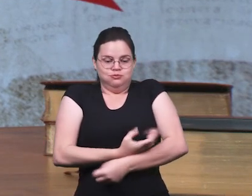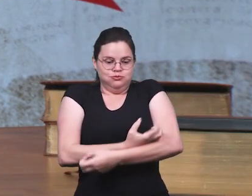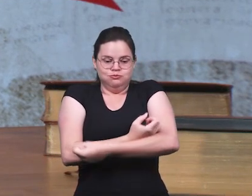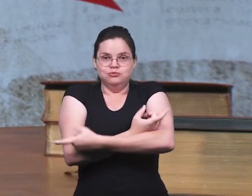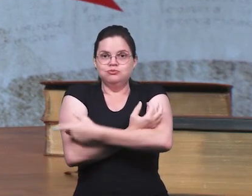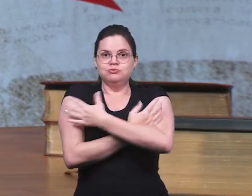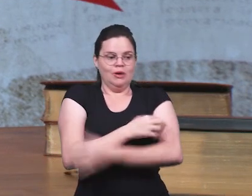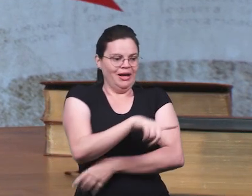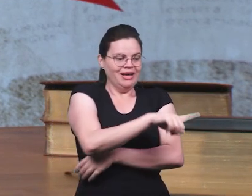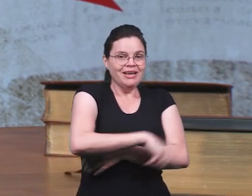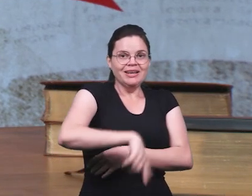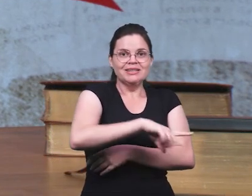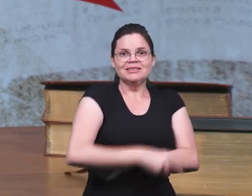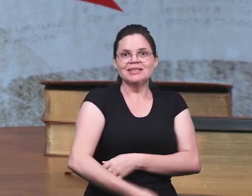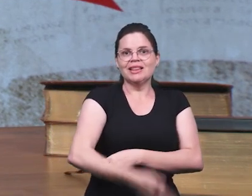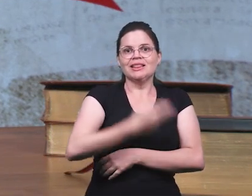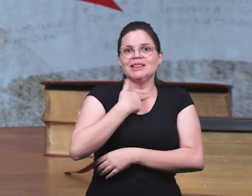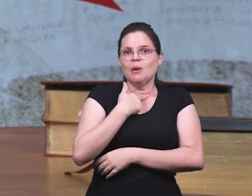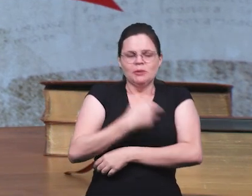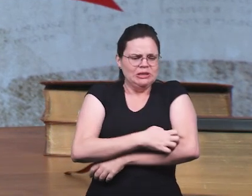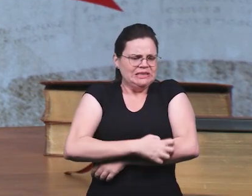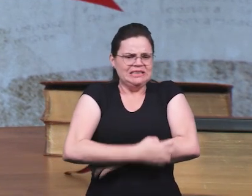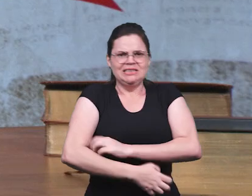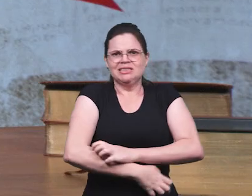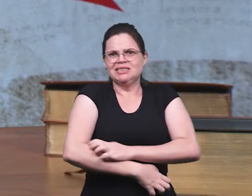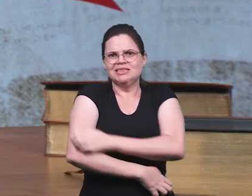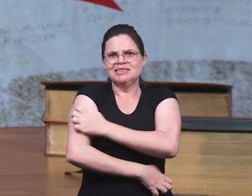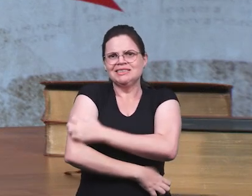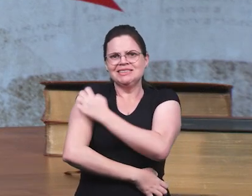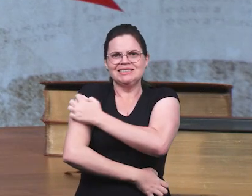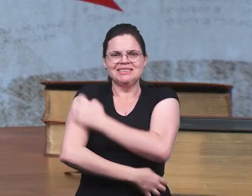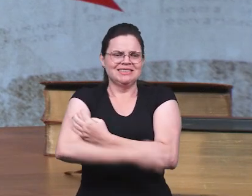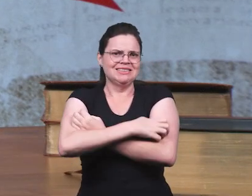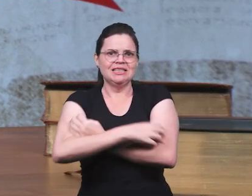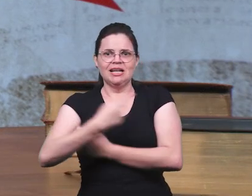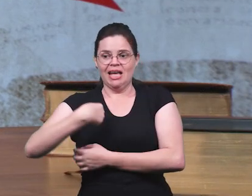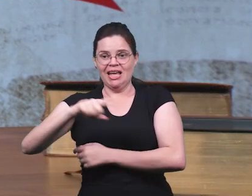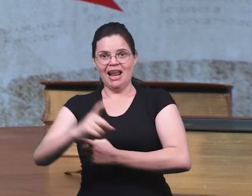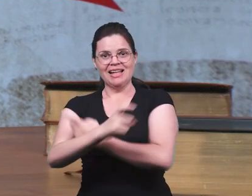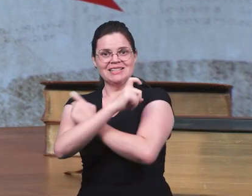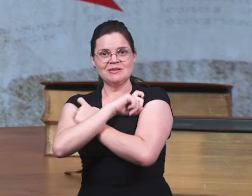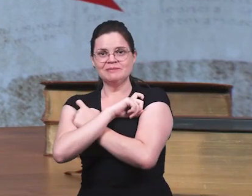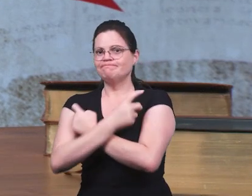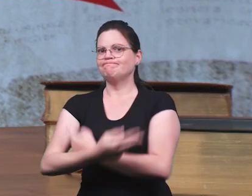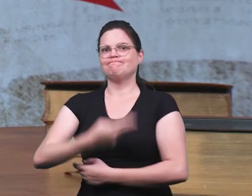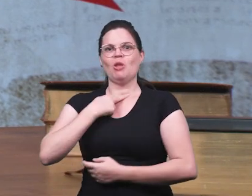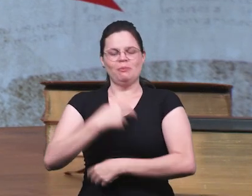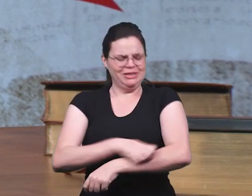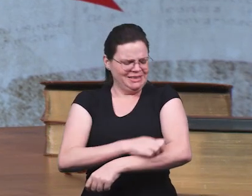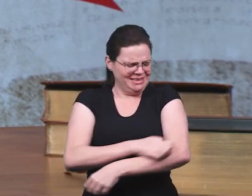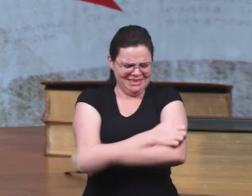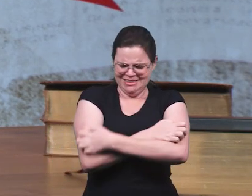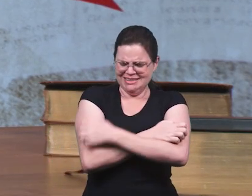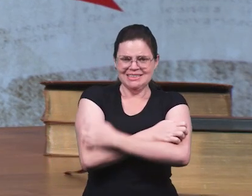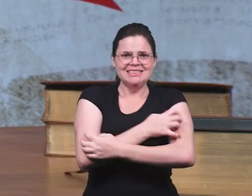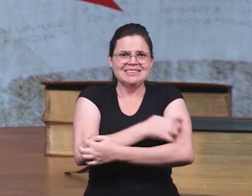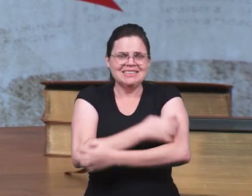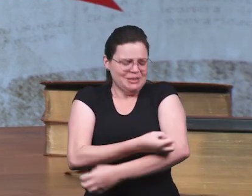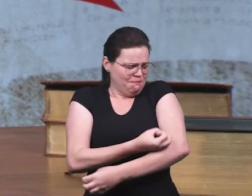magos não podiam parar diante de Moisés por causa da sarna, porque havia